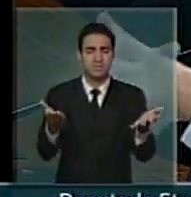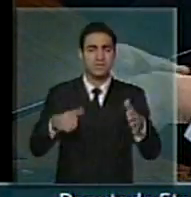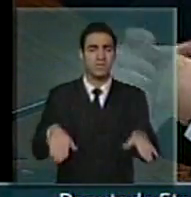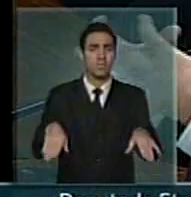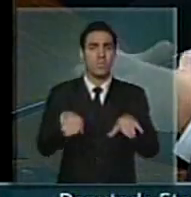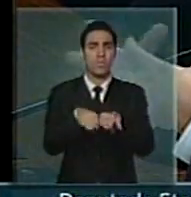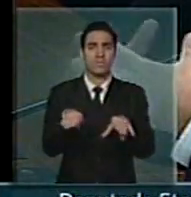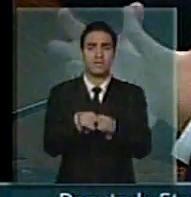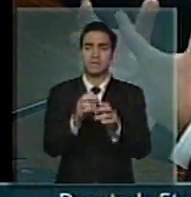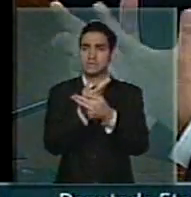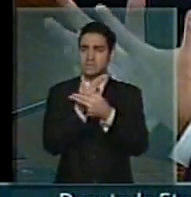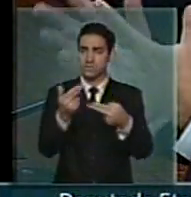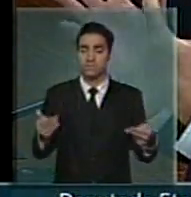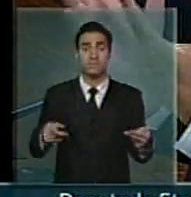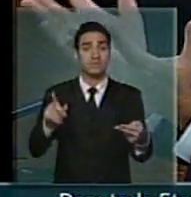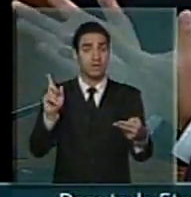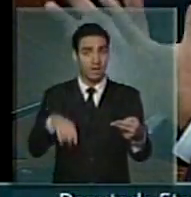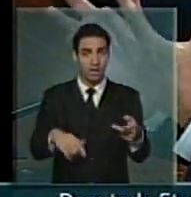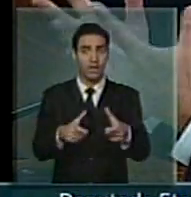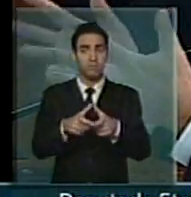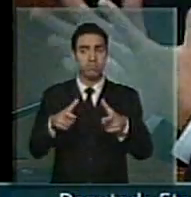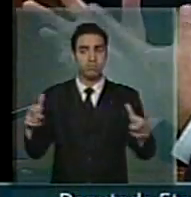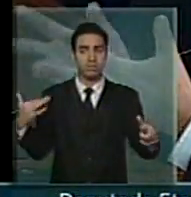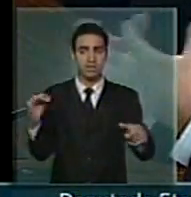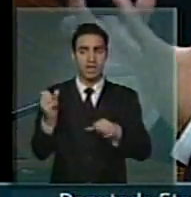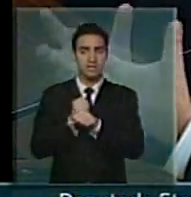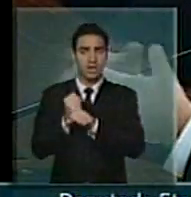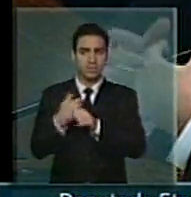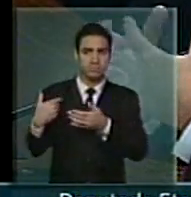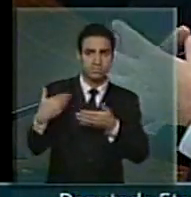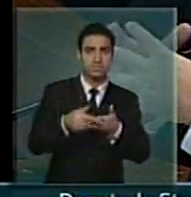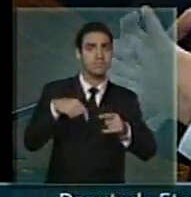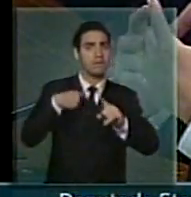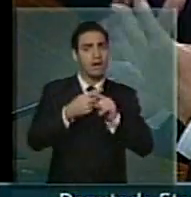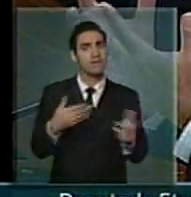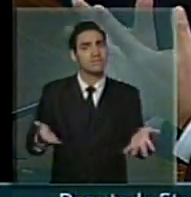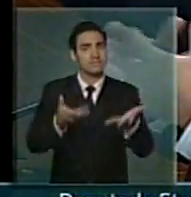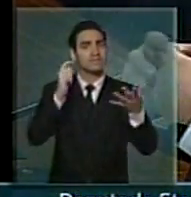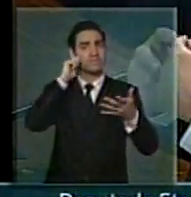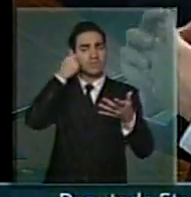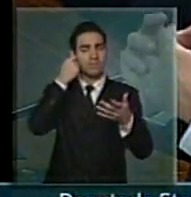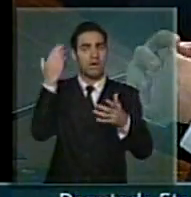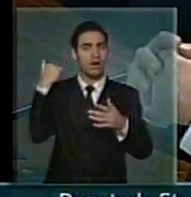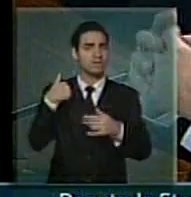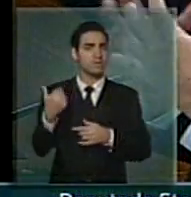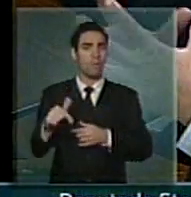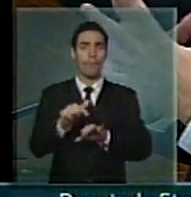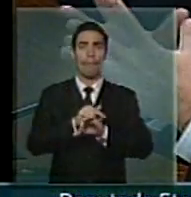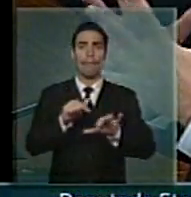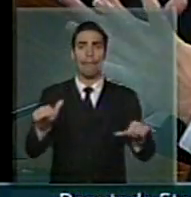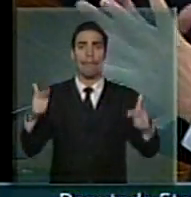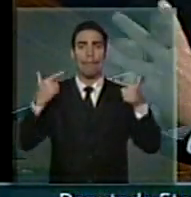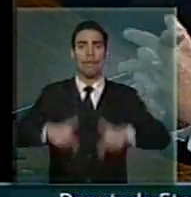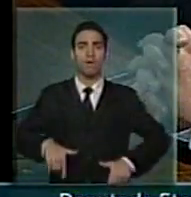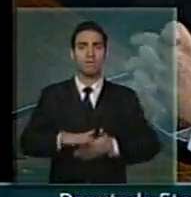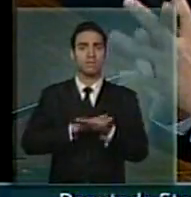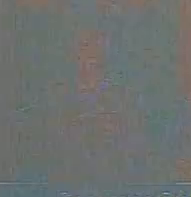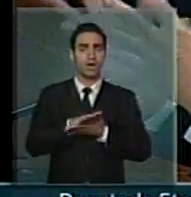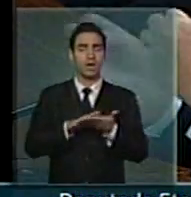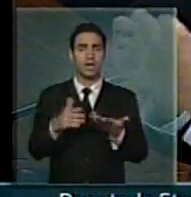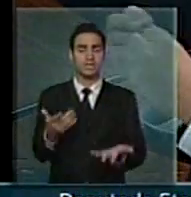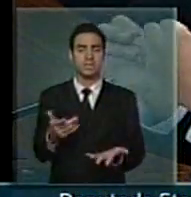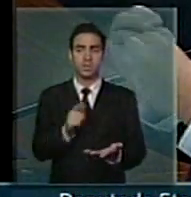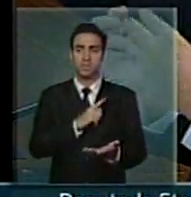que é algo que eferveceu nos últimos 10 anos aí no Brasil, antes nem se tinha instrumentos